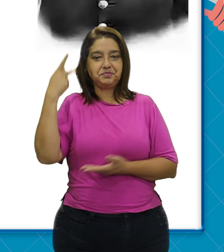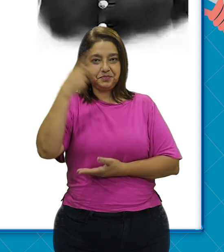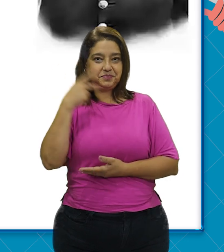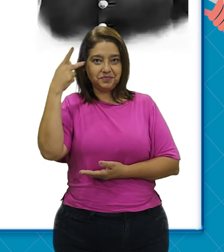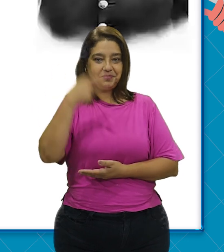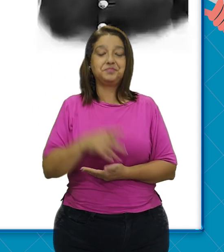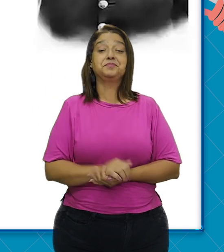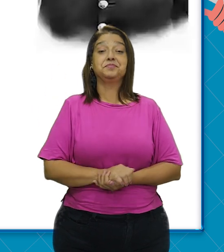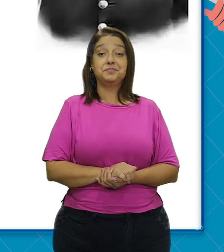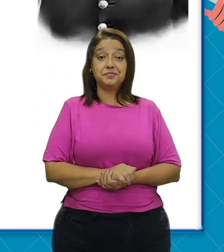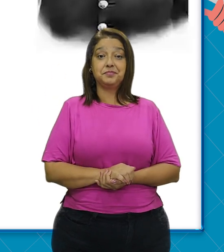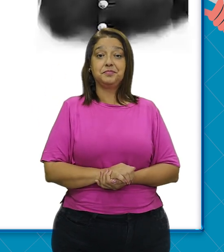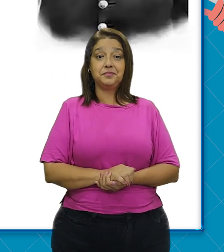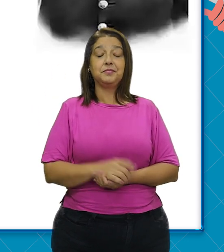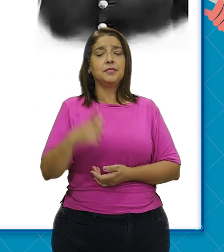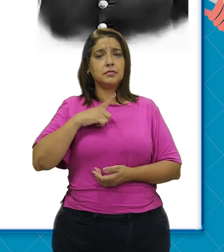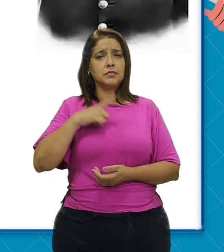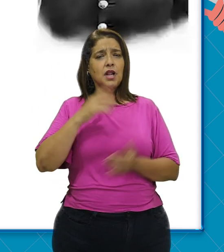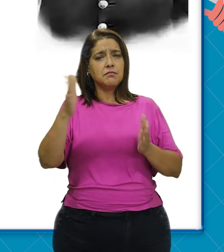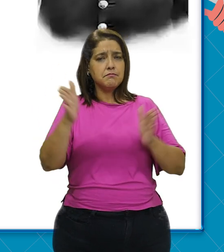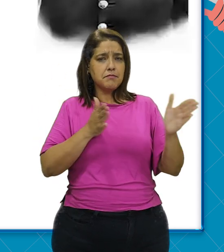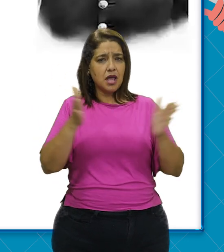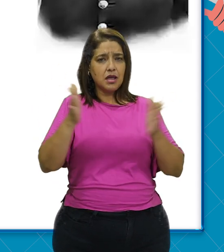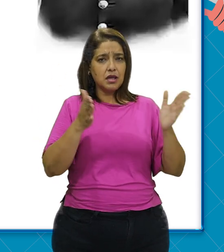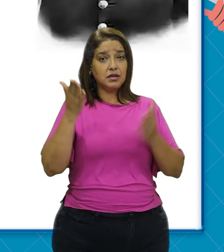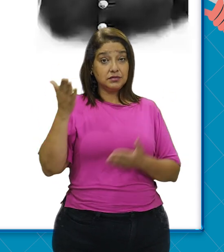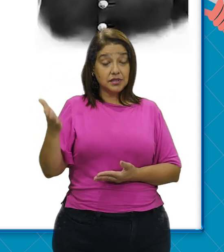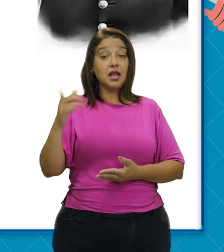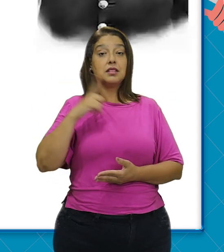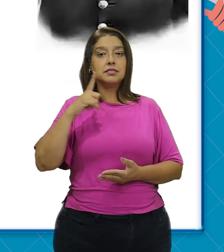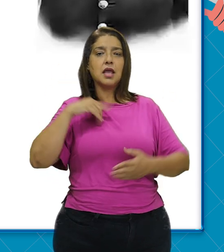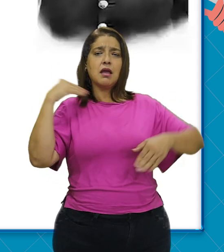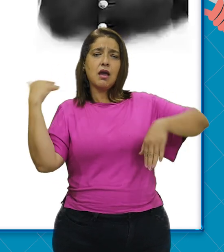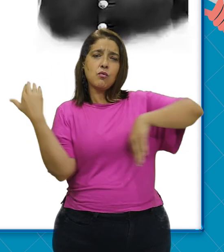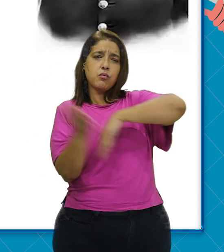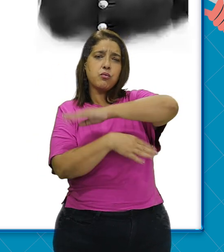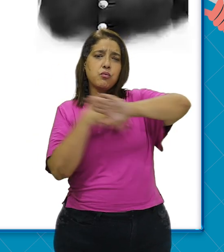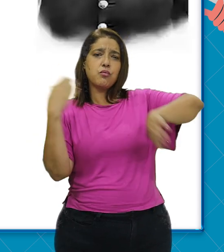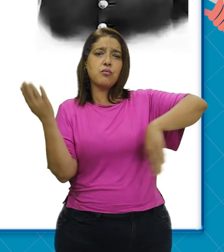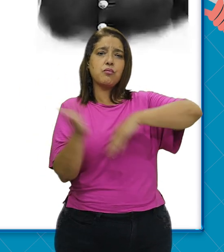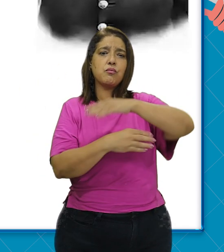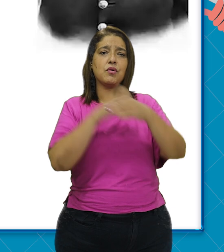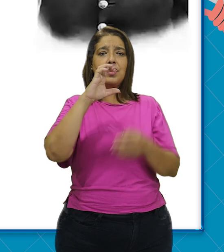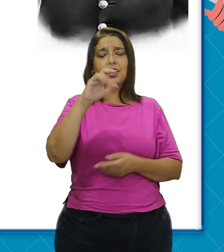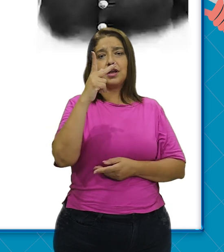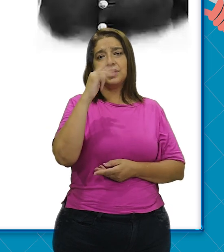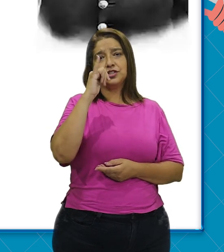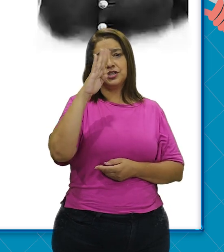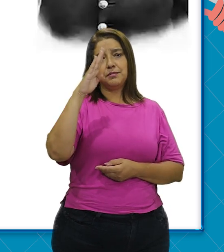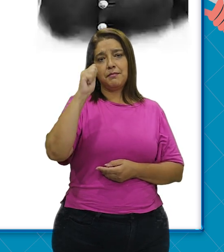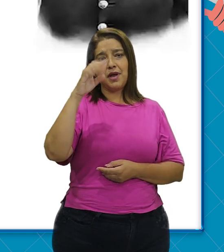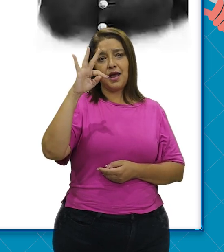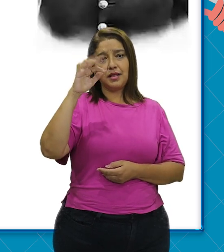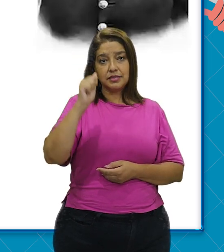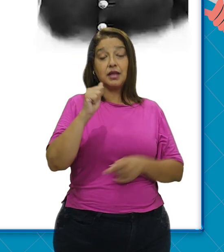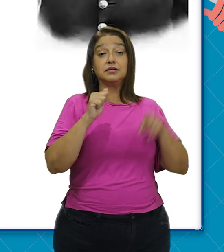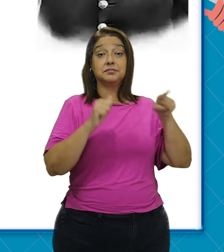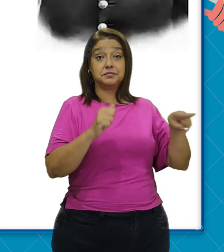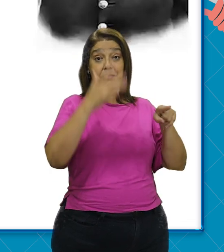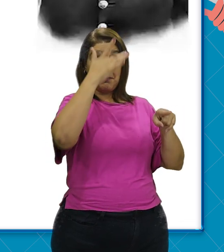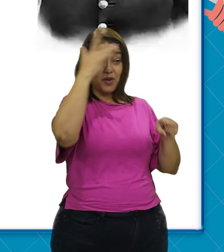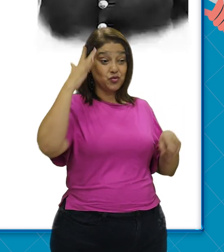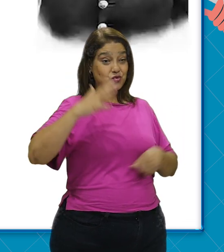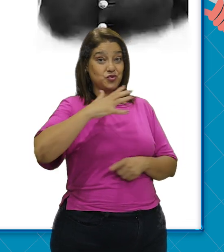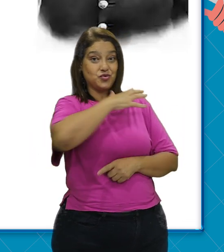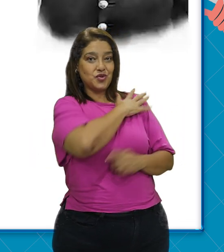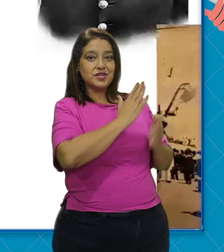Durante o governo de Hermes da Fonseca também ocorreu a Revolta da Chibata. Foi um motim organizado pelos soldados da Marinha em embarcações